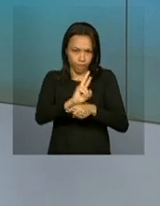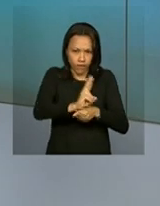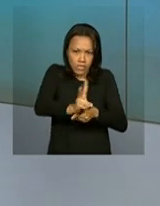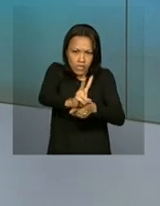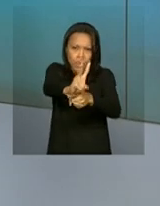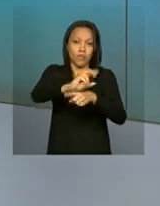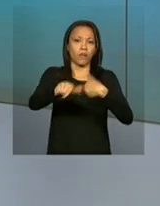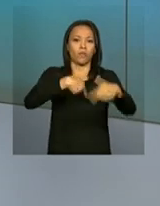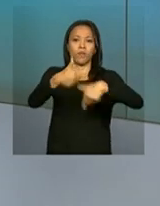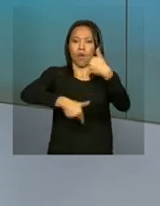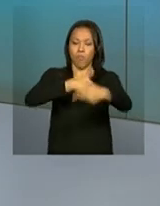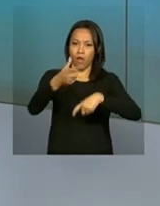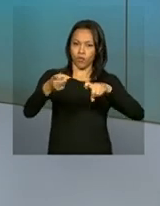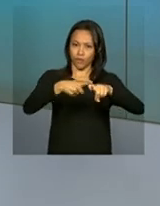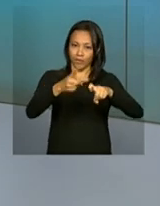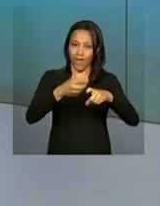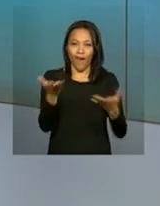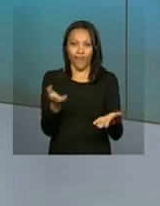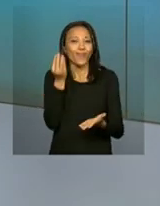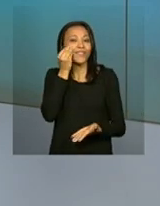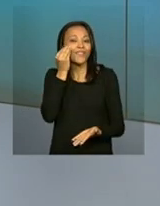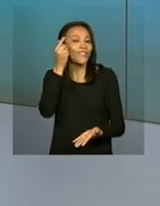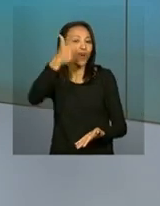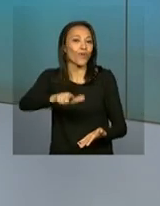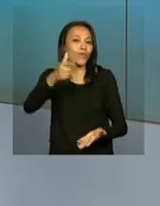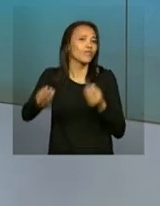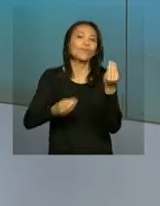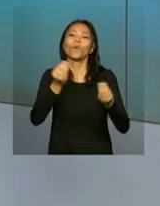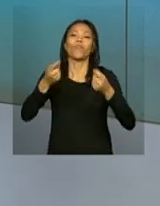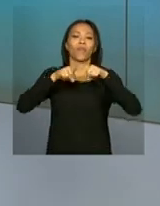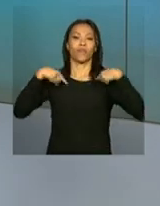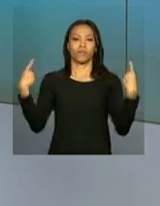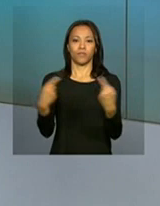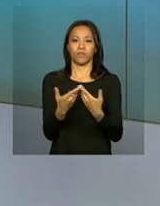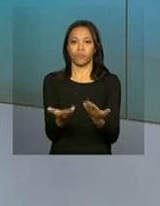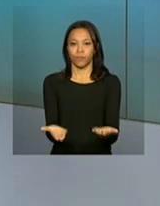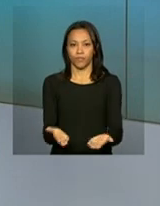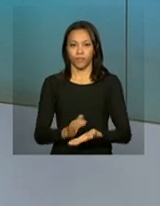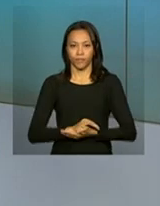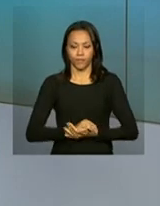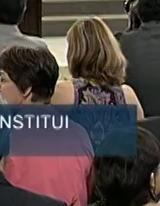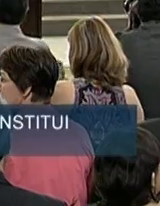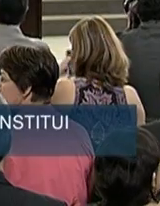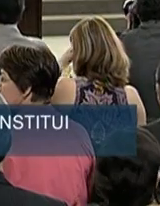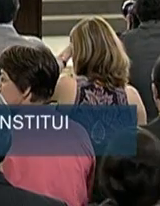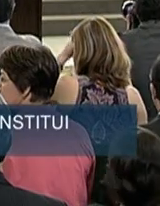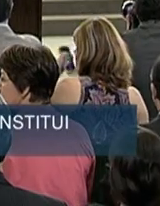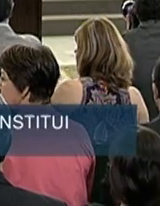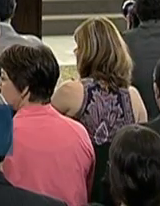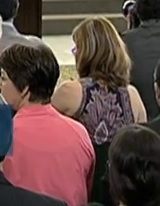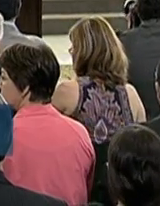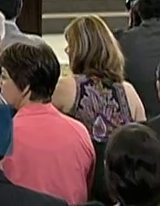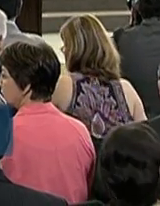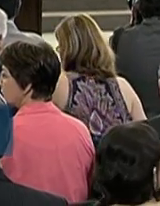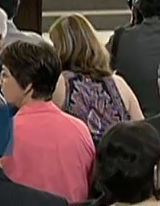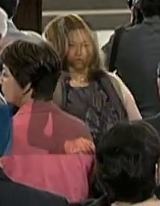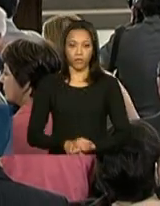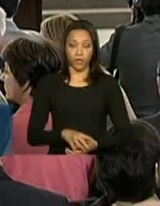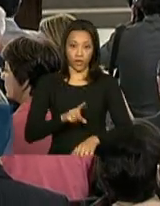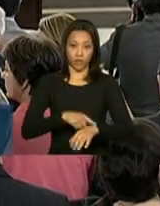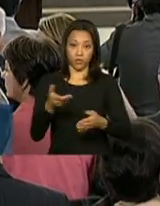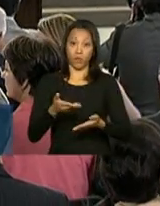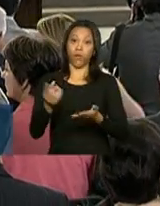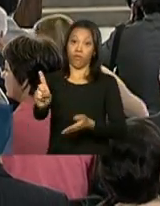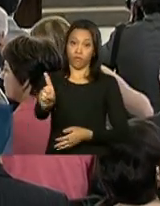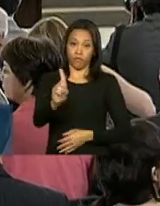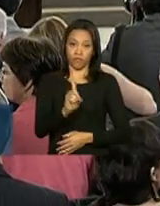o trabalho dos médicos. Assista agora à reapresentação da cerimônia. Neste momento, convidamos o ministro